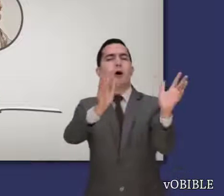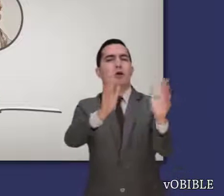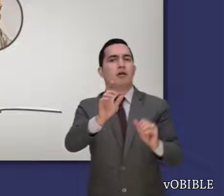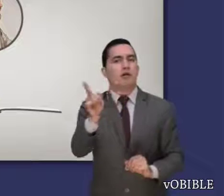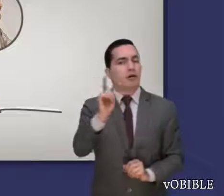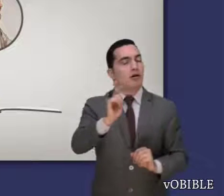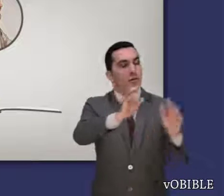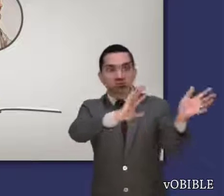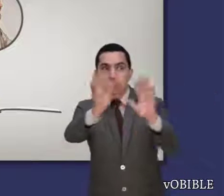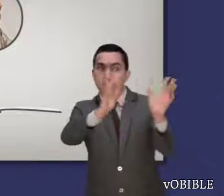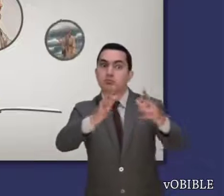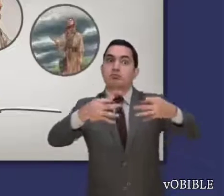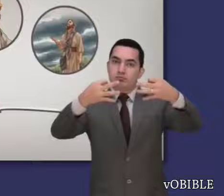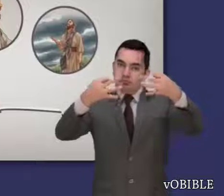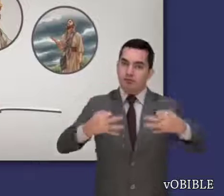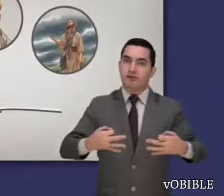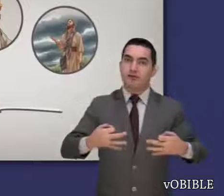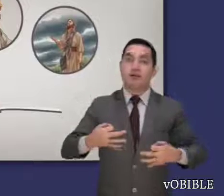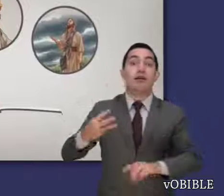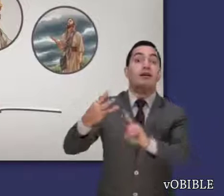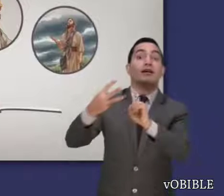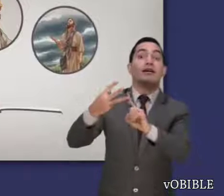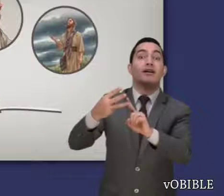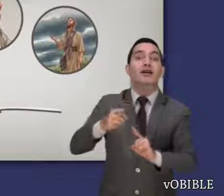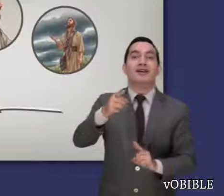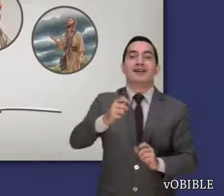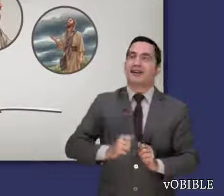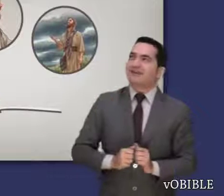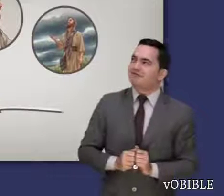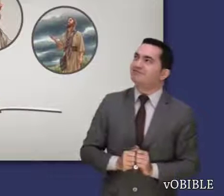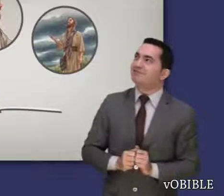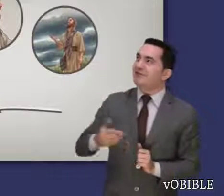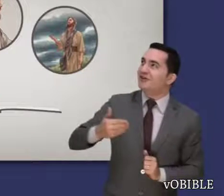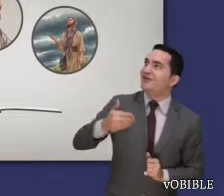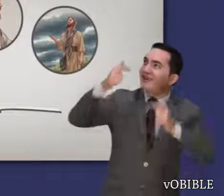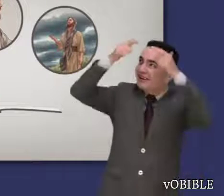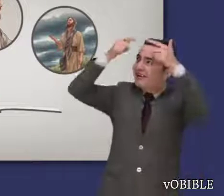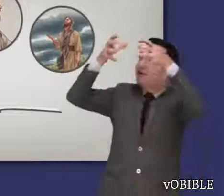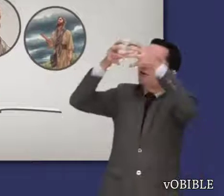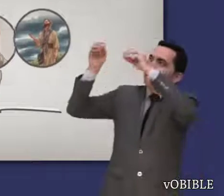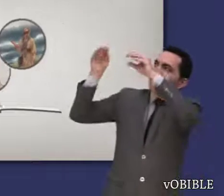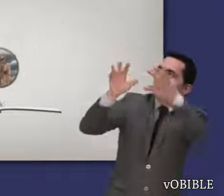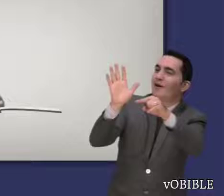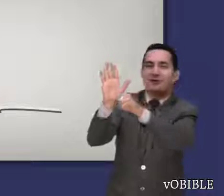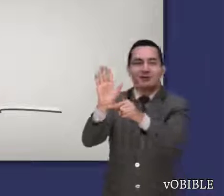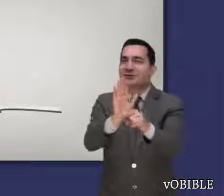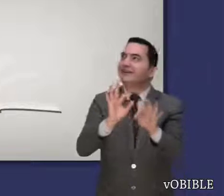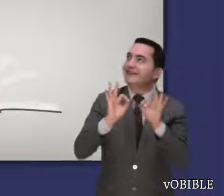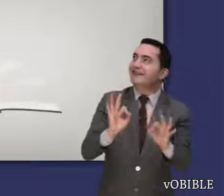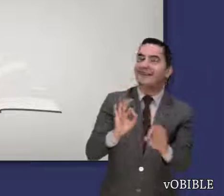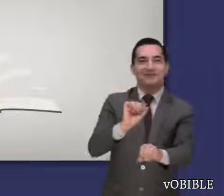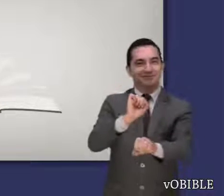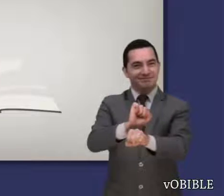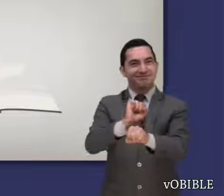para controlar nossa língua e que devemos ser pacientes enquanto esperamos pelo reino de Deus.